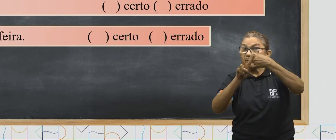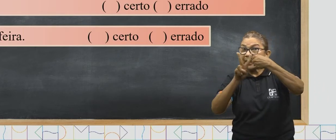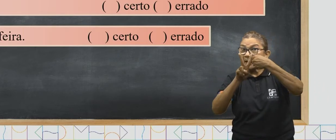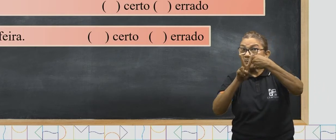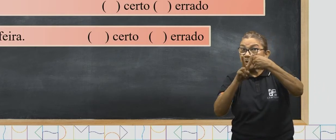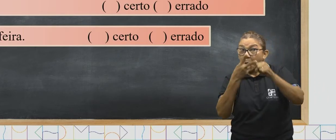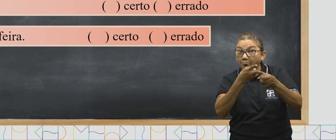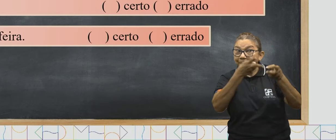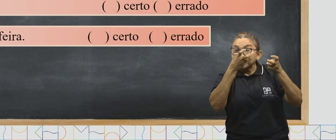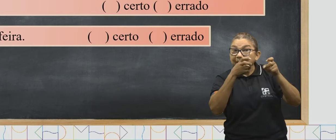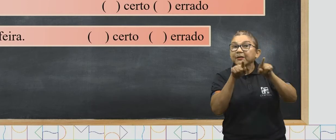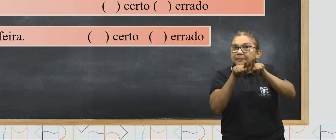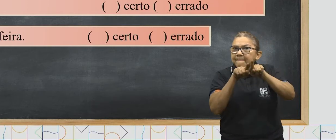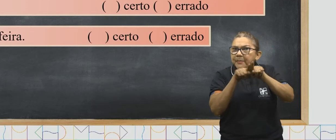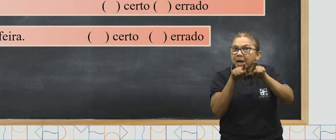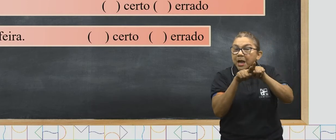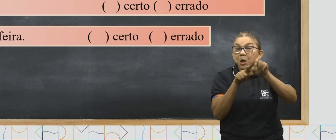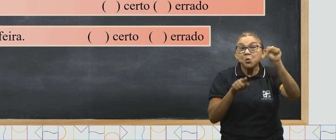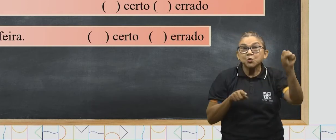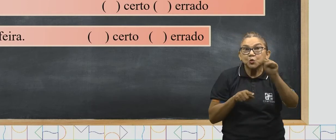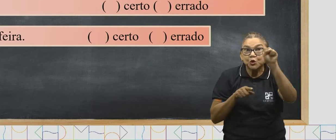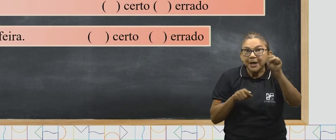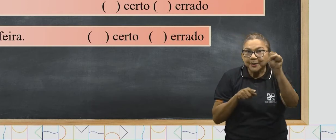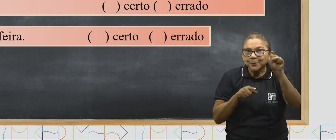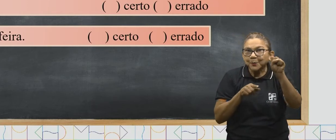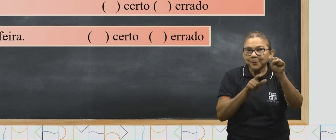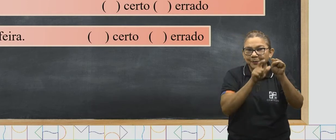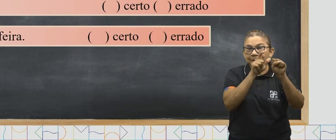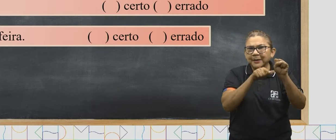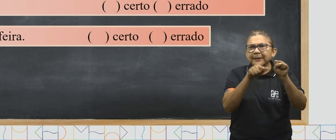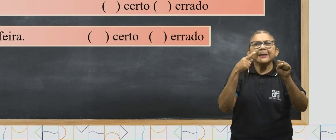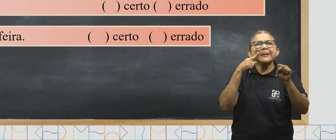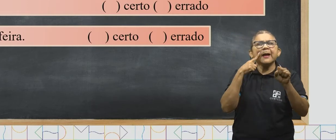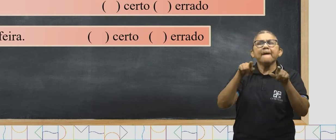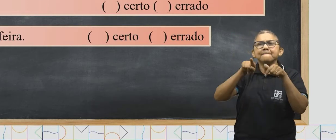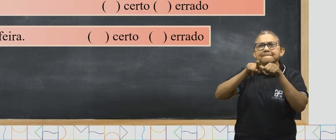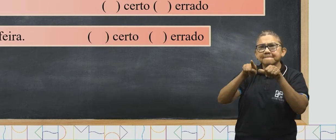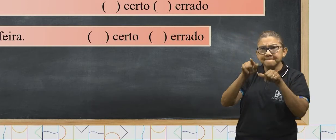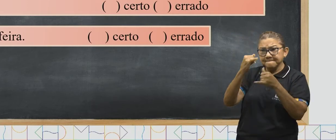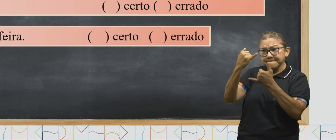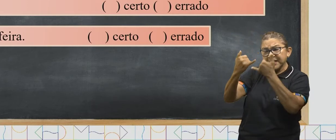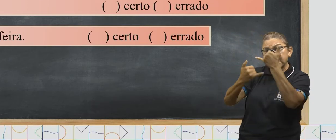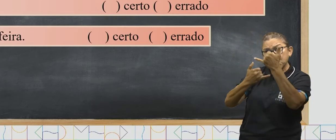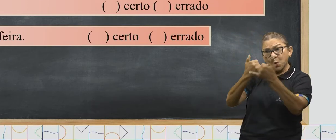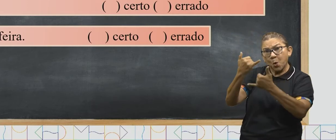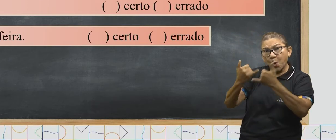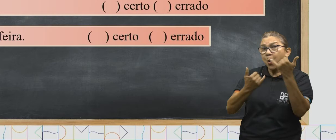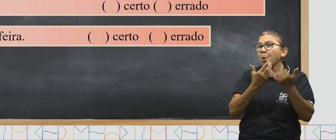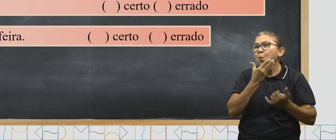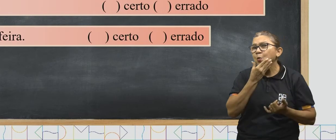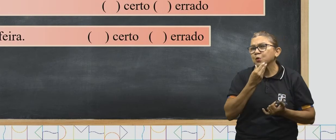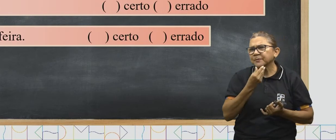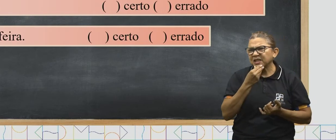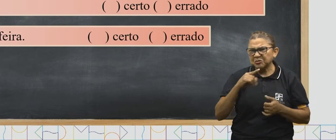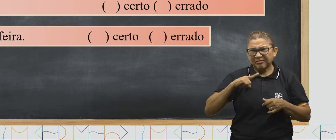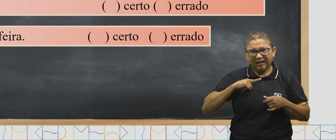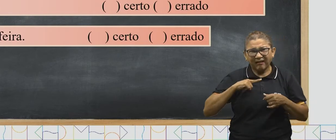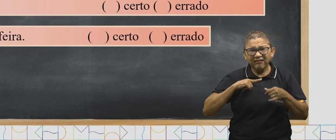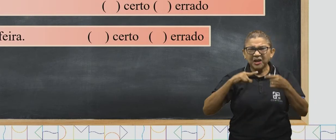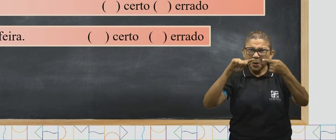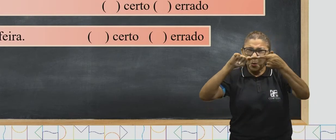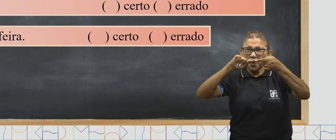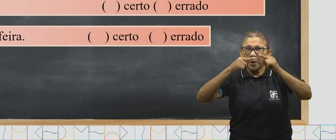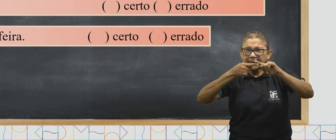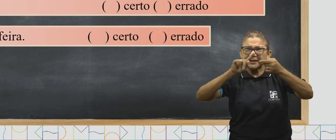o sujeito desta frase. Brincou os meninos. Há concordância aqui?